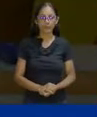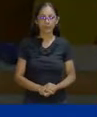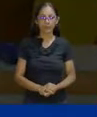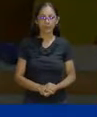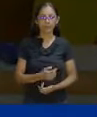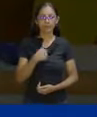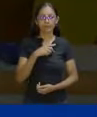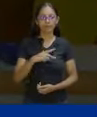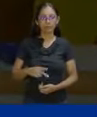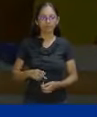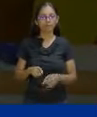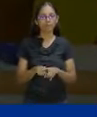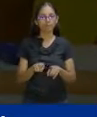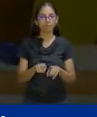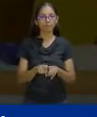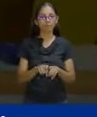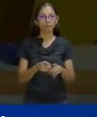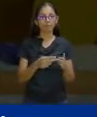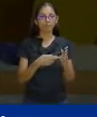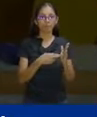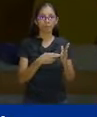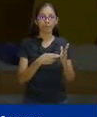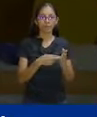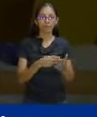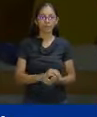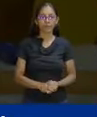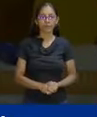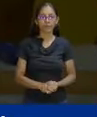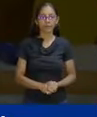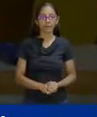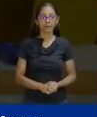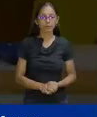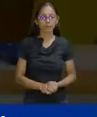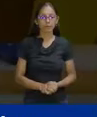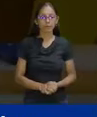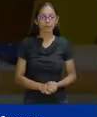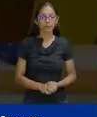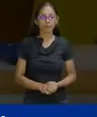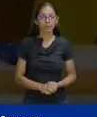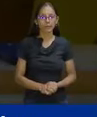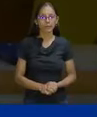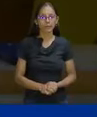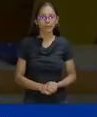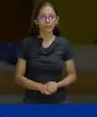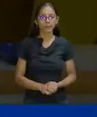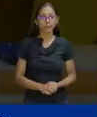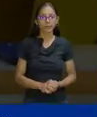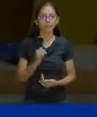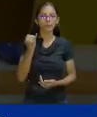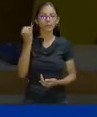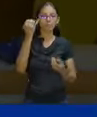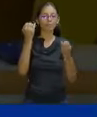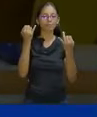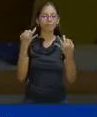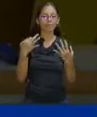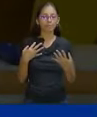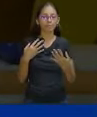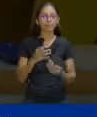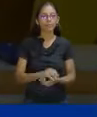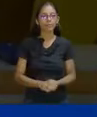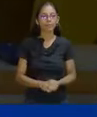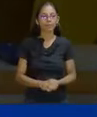Eu também acompanhei, acho interessante, é bom destacar que realmente a doutora Sara fez uma análise